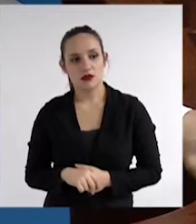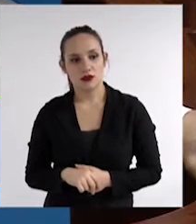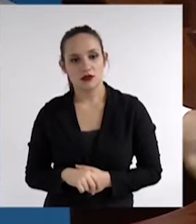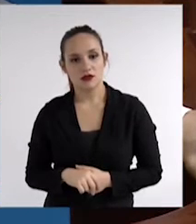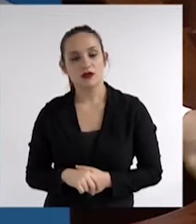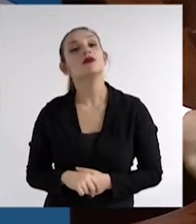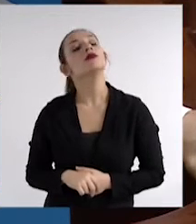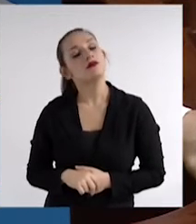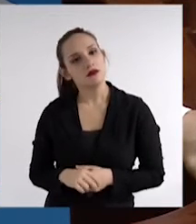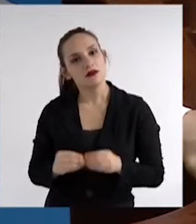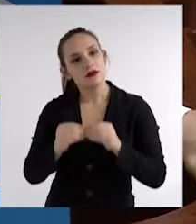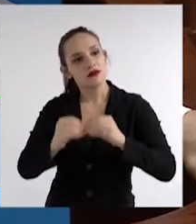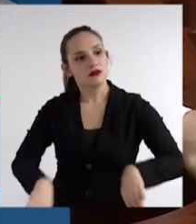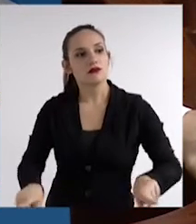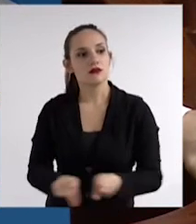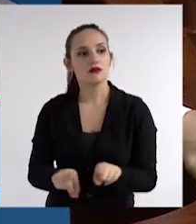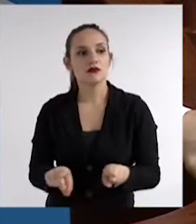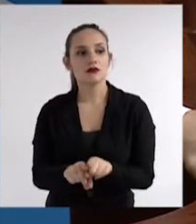na vida